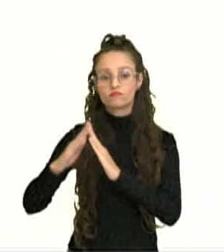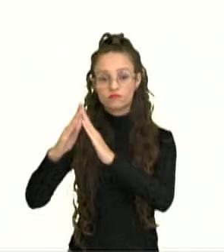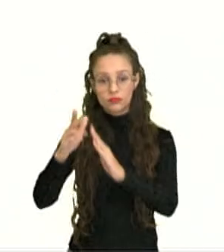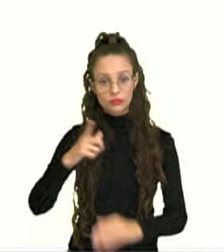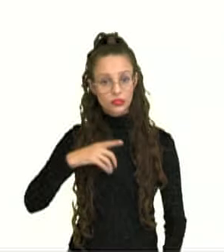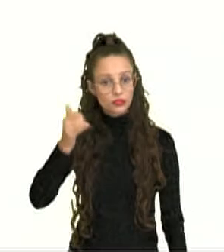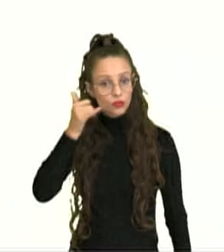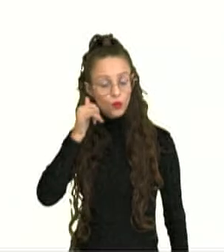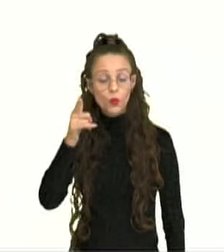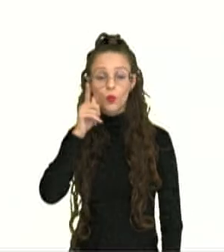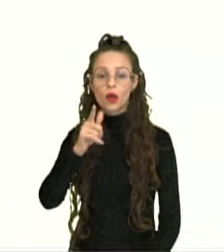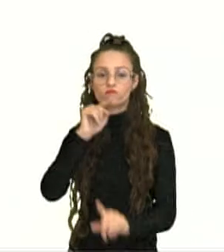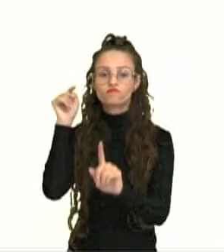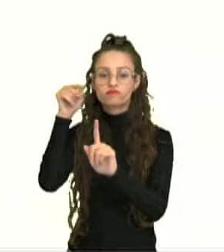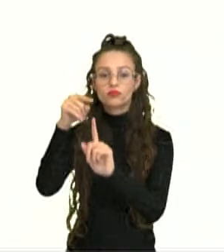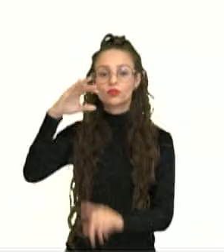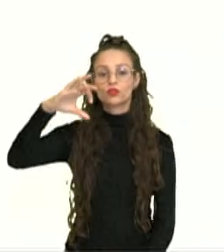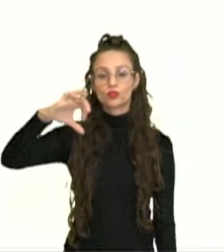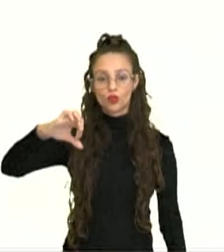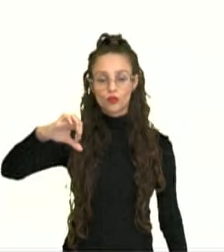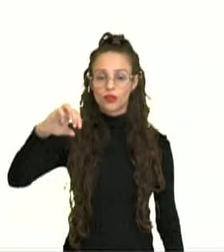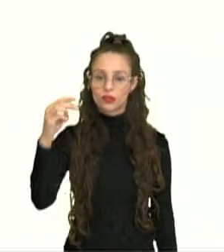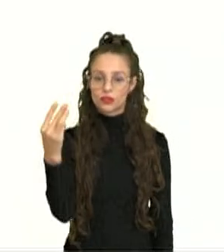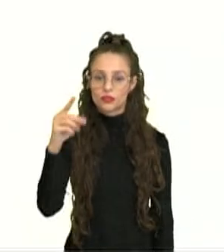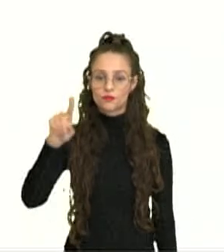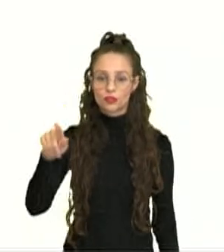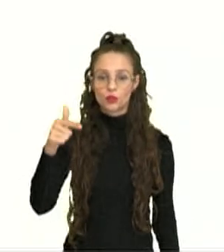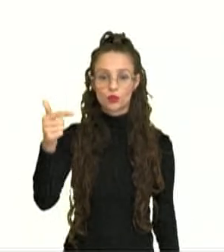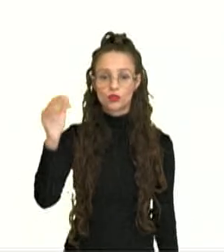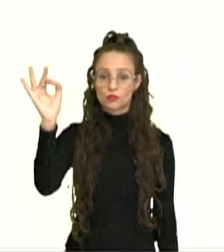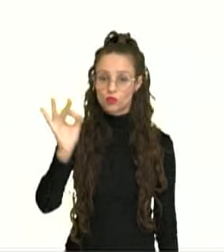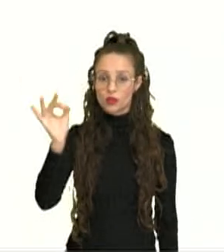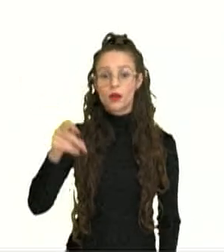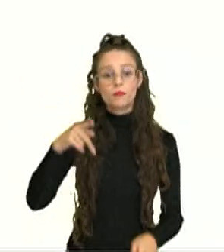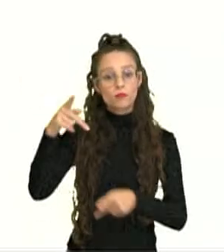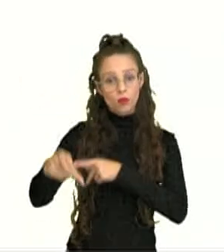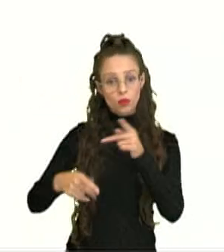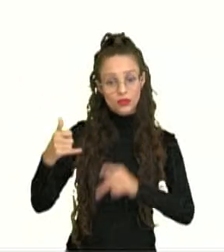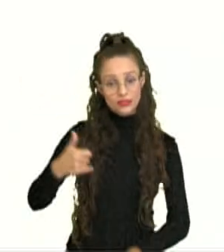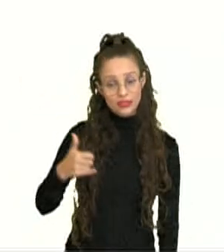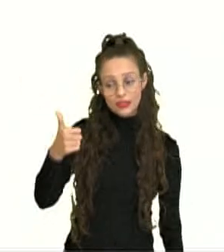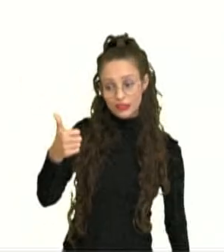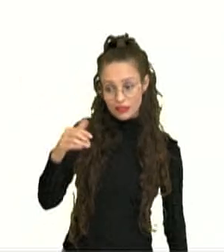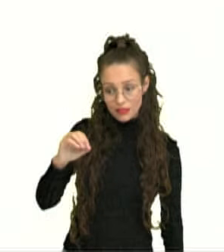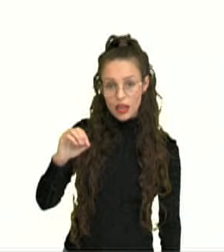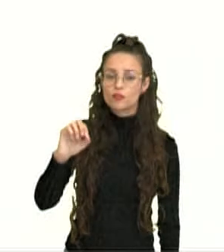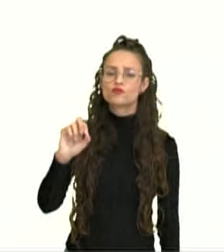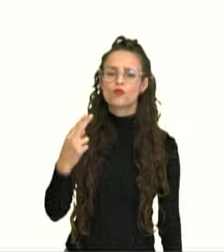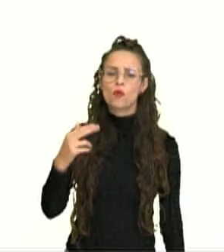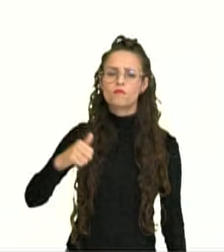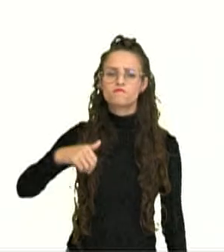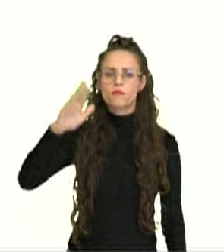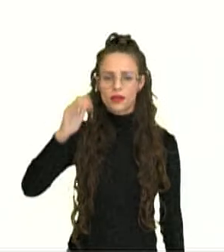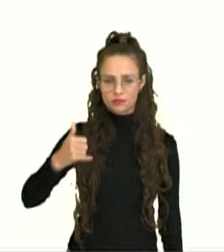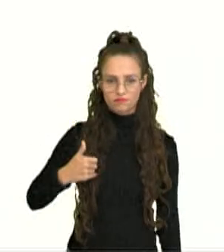alcançou 93,2% da população com 10 anos ou mais de idade. E